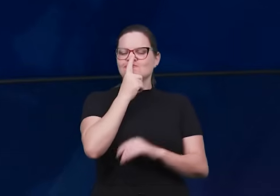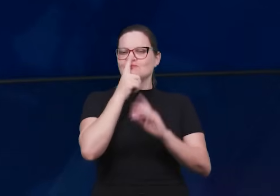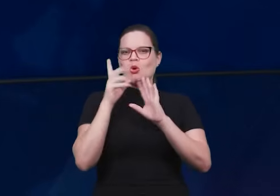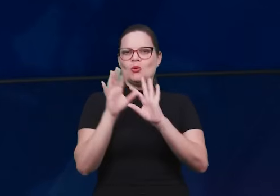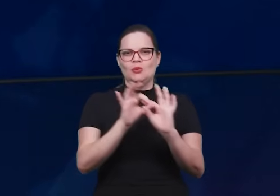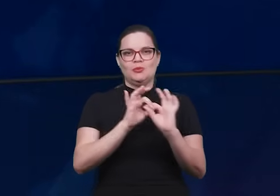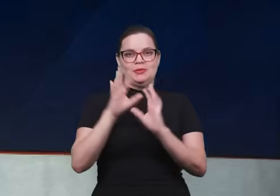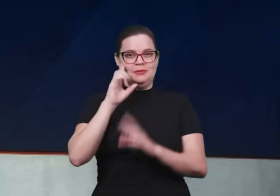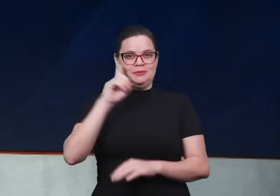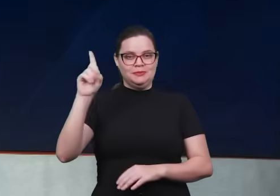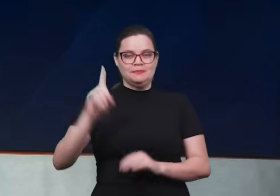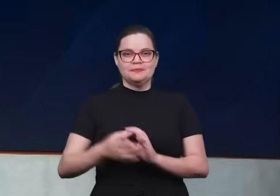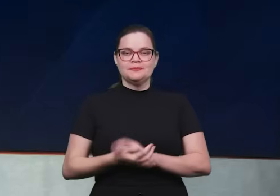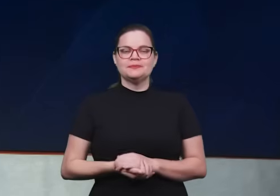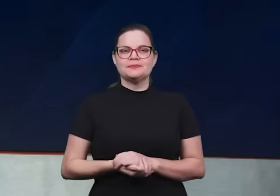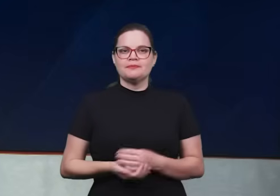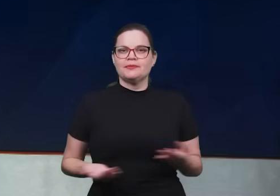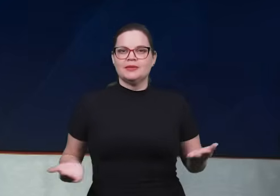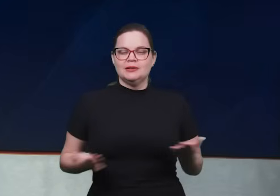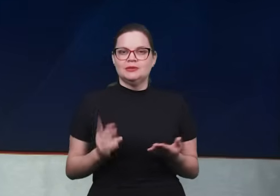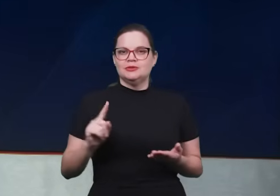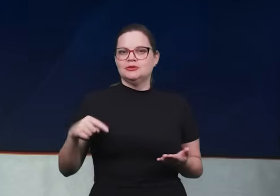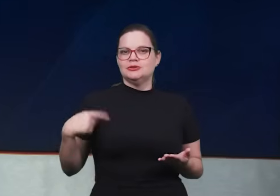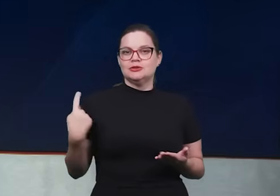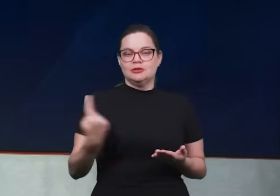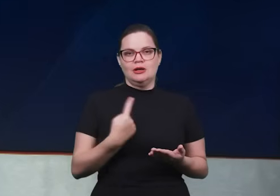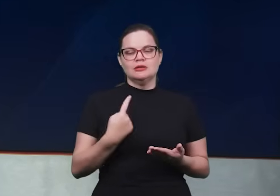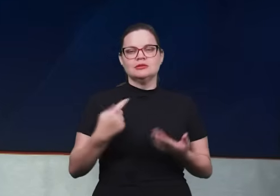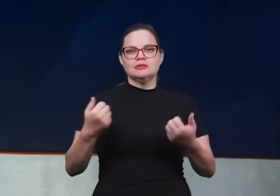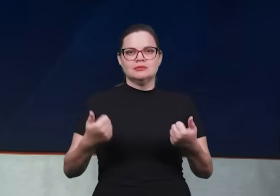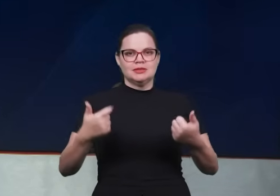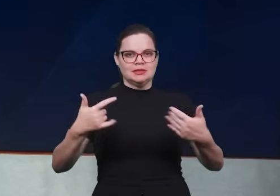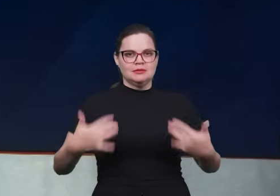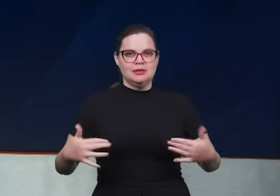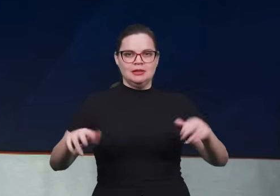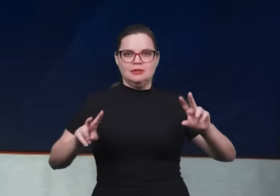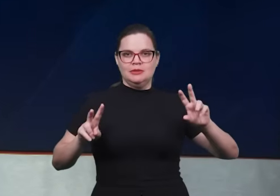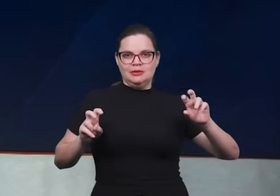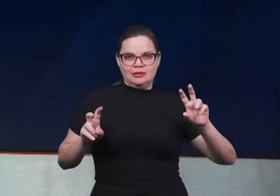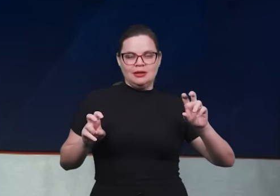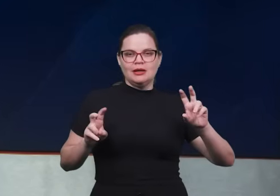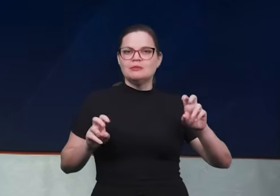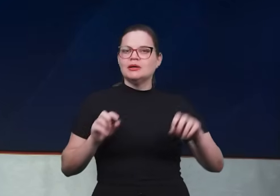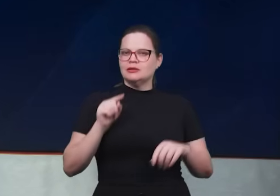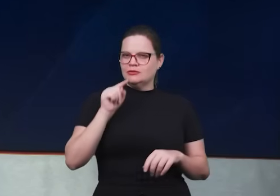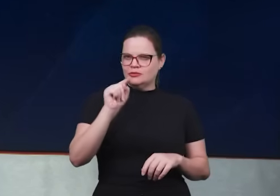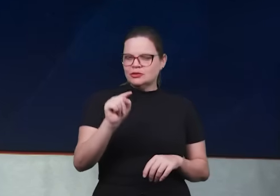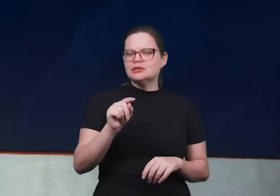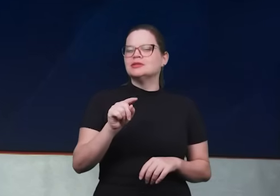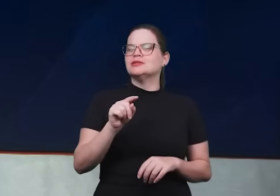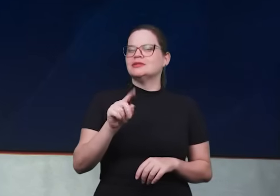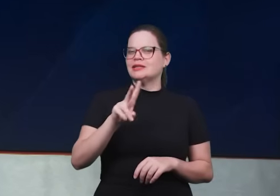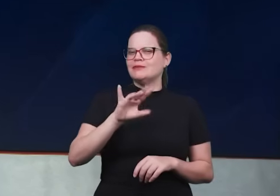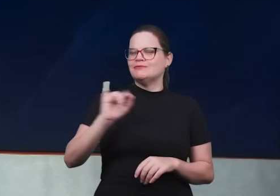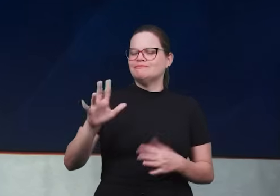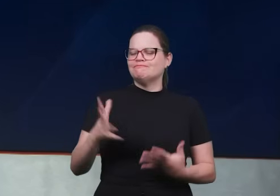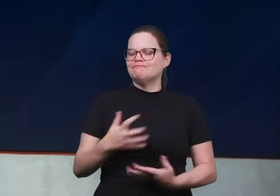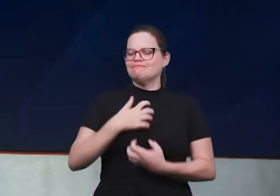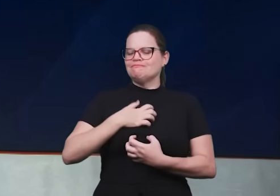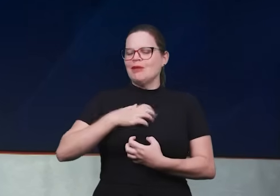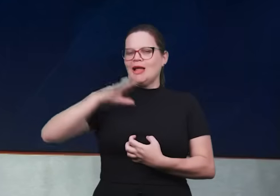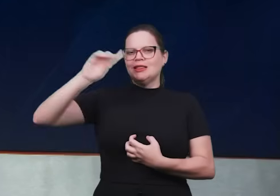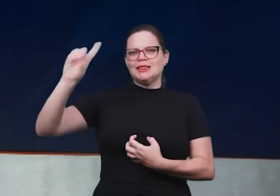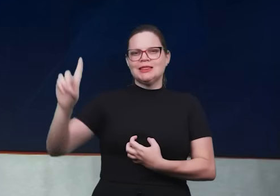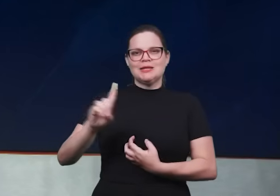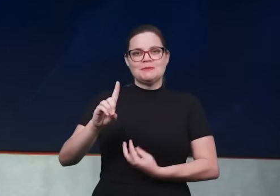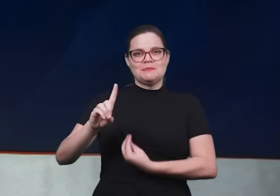com Deus. Hoje estamos abordando mais um tema que certamente aproximará de Deus todos os que